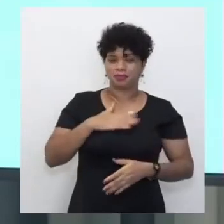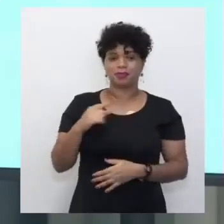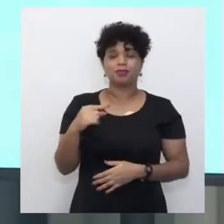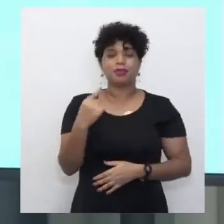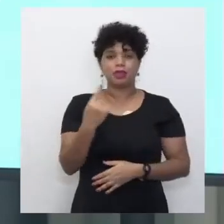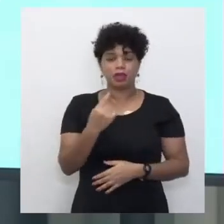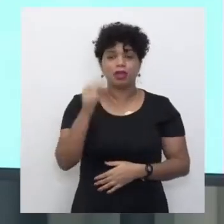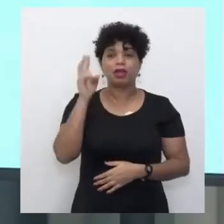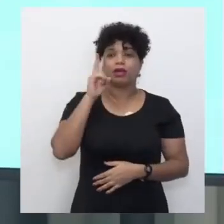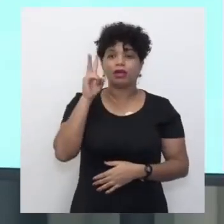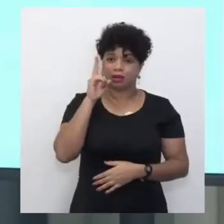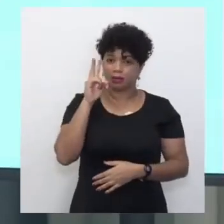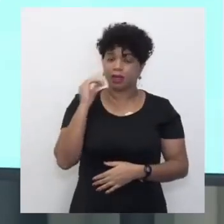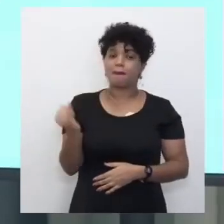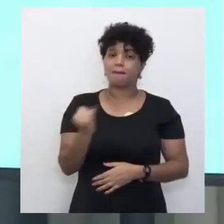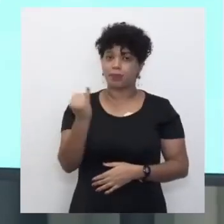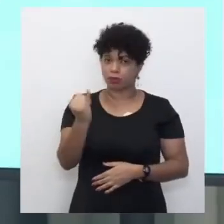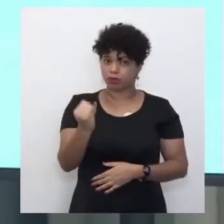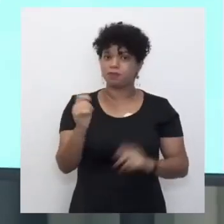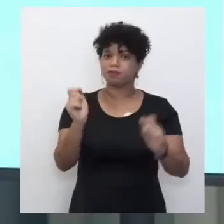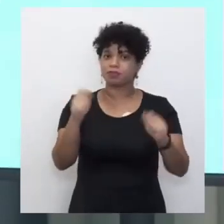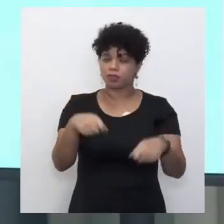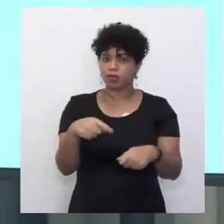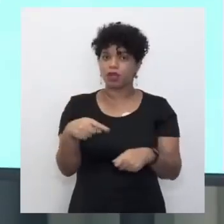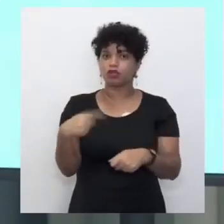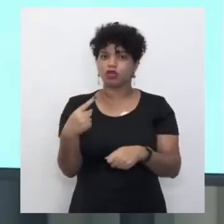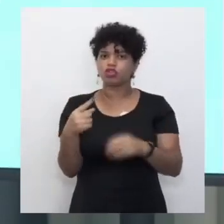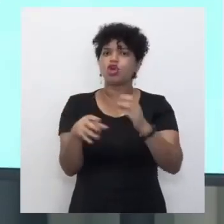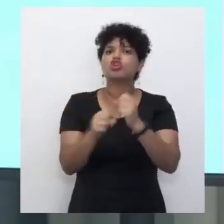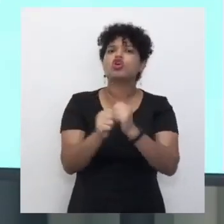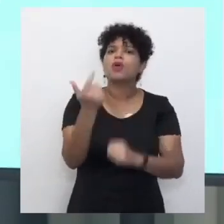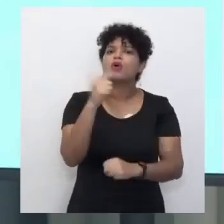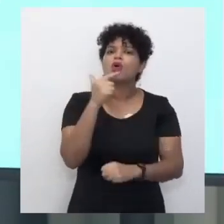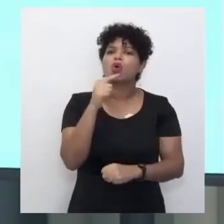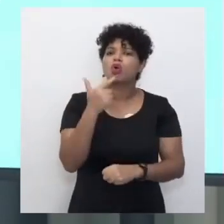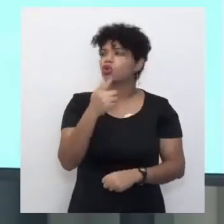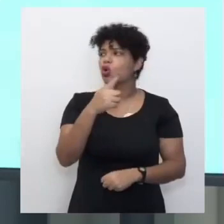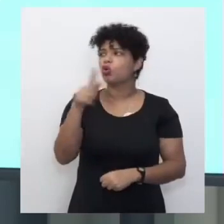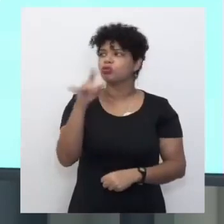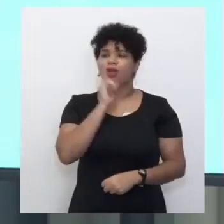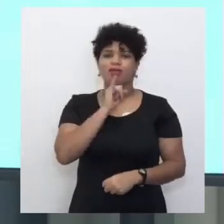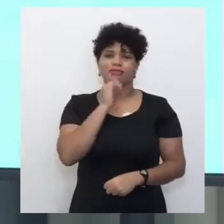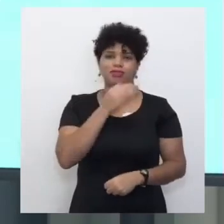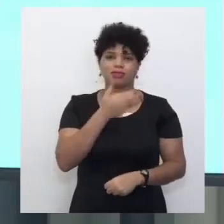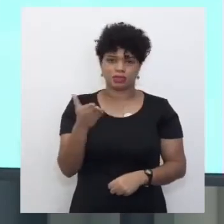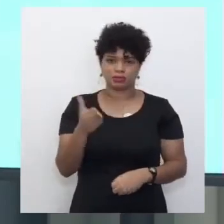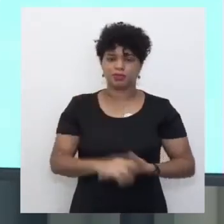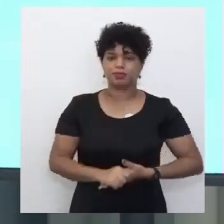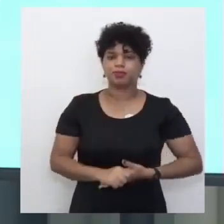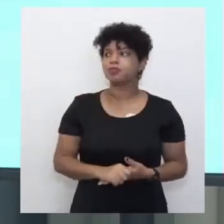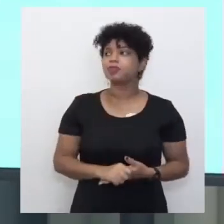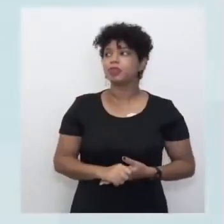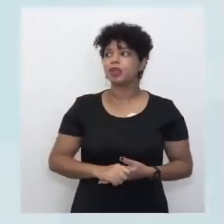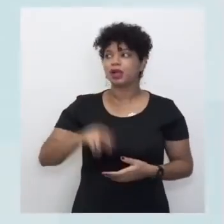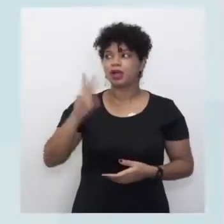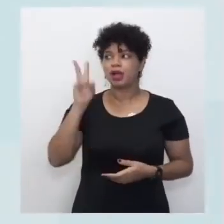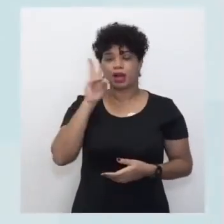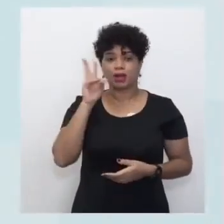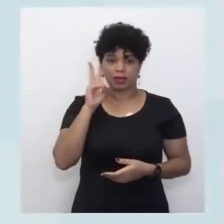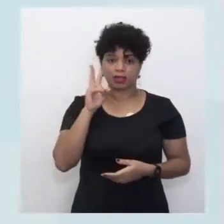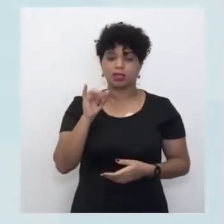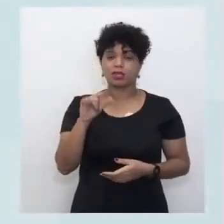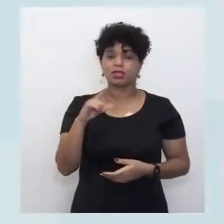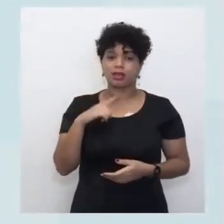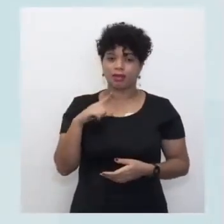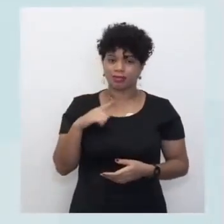desse produto notável para efetuar o nosso último exemplo. Lembre que quando a gente tem